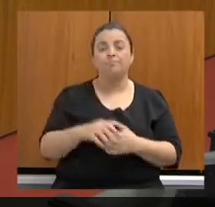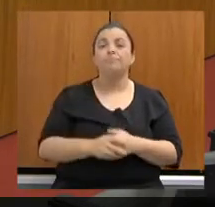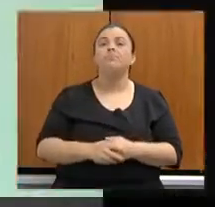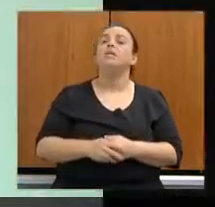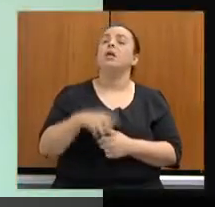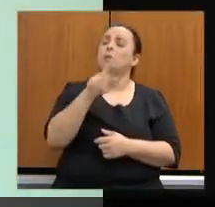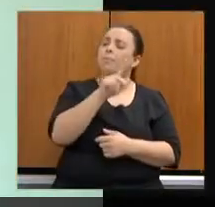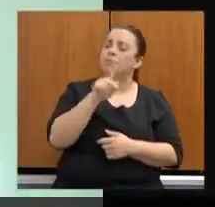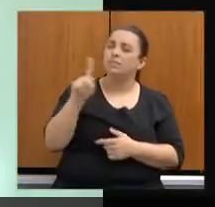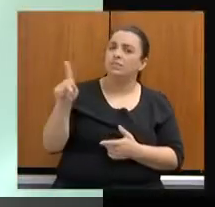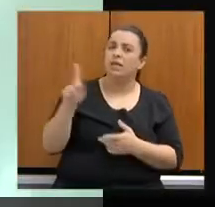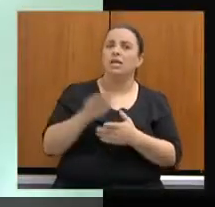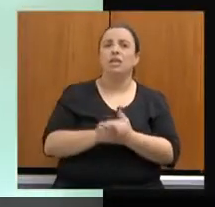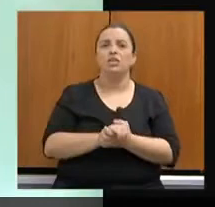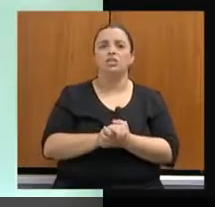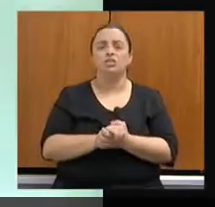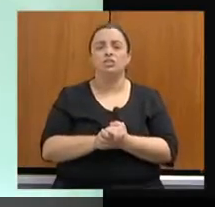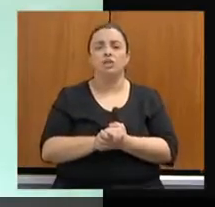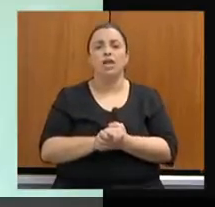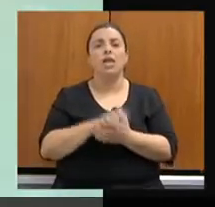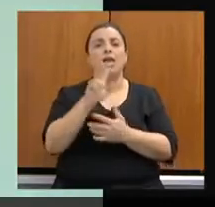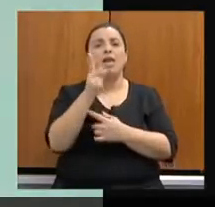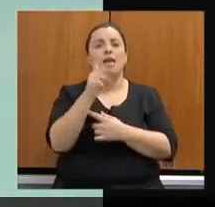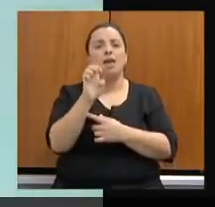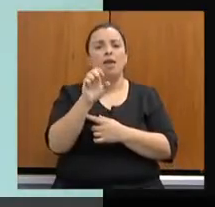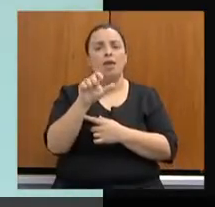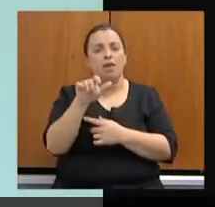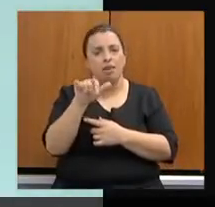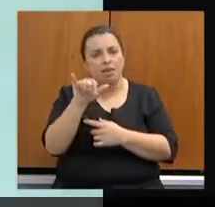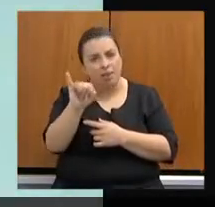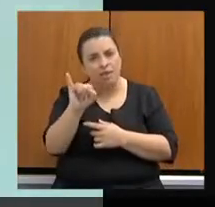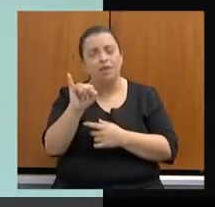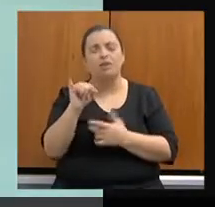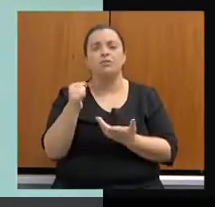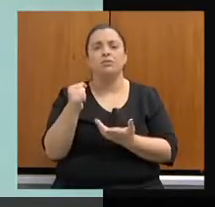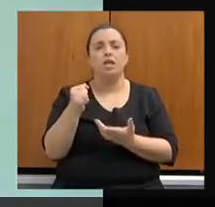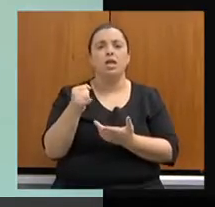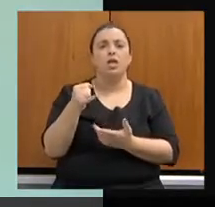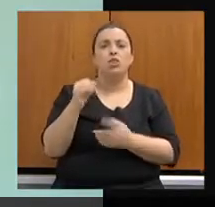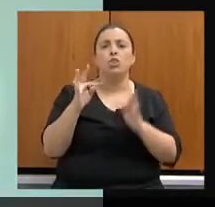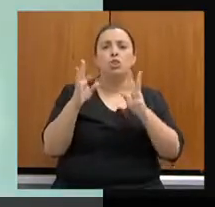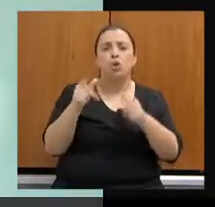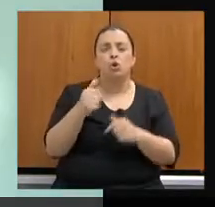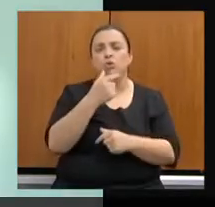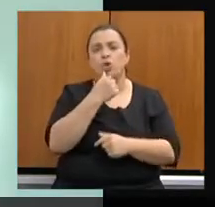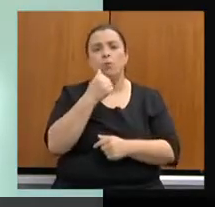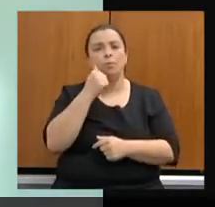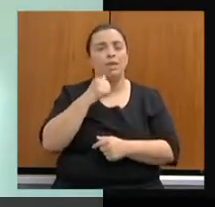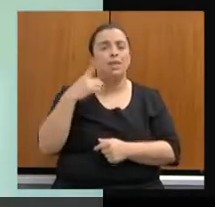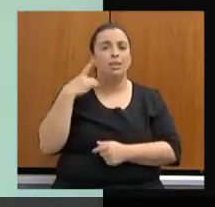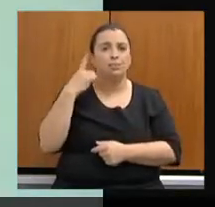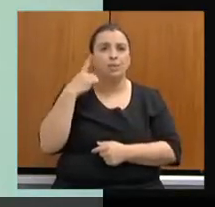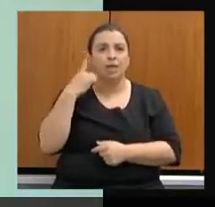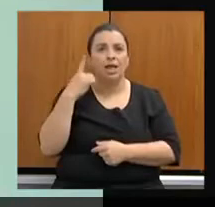delegado ele senhoras e senhores deputados me fala que hoje vai ser rápido